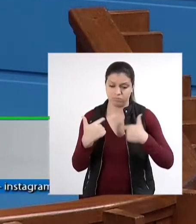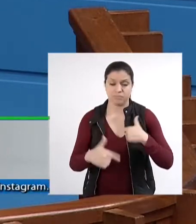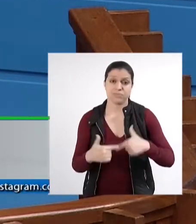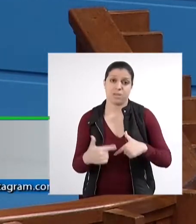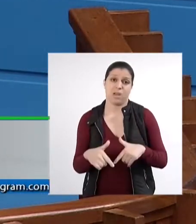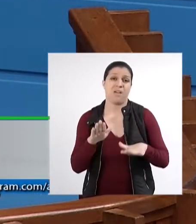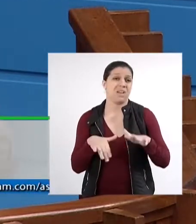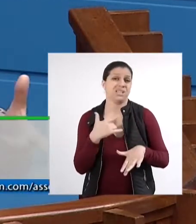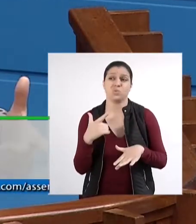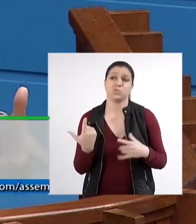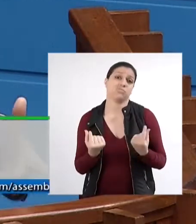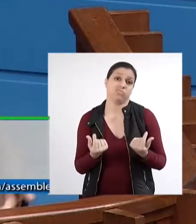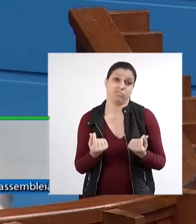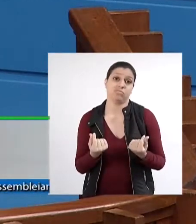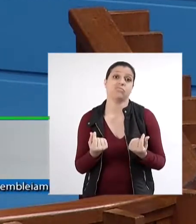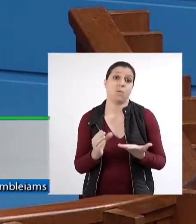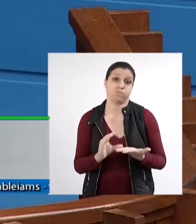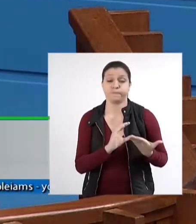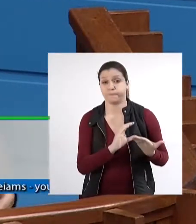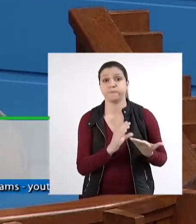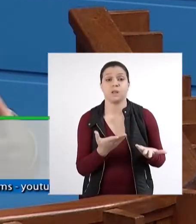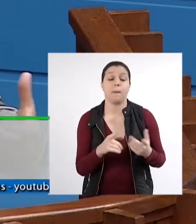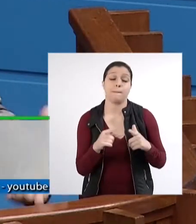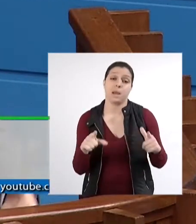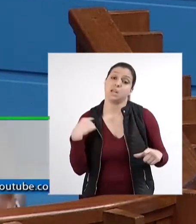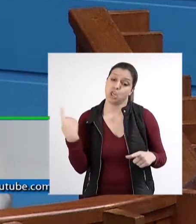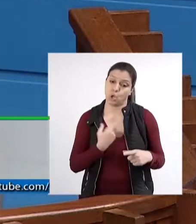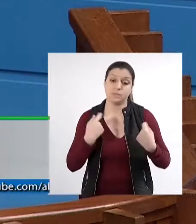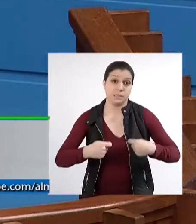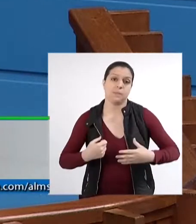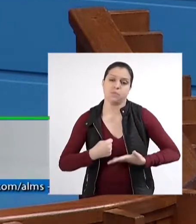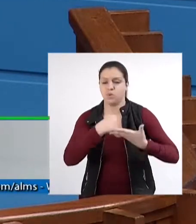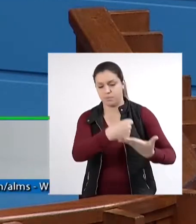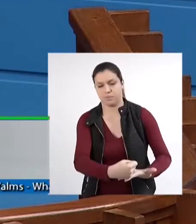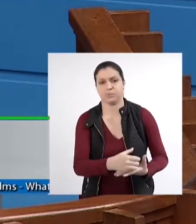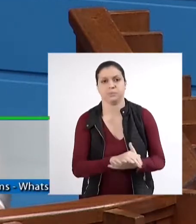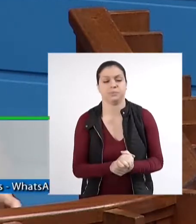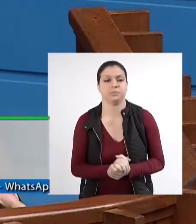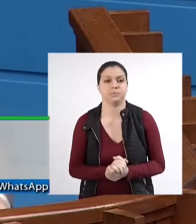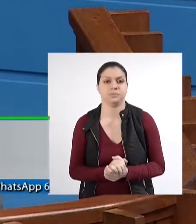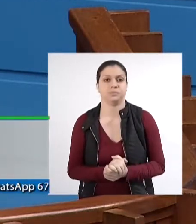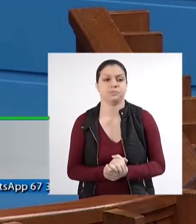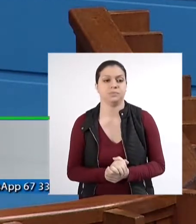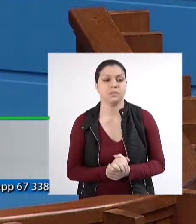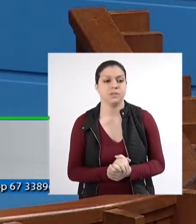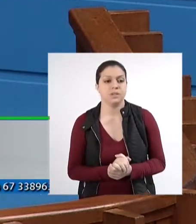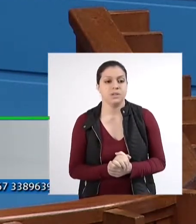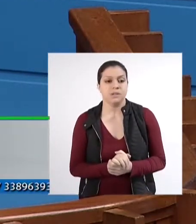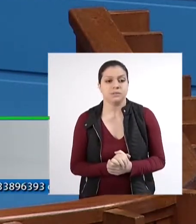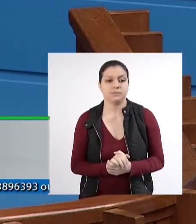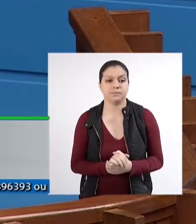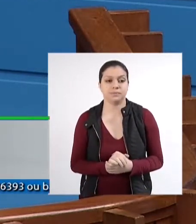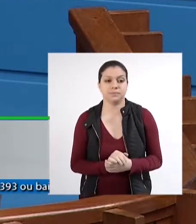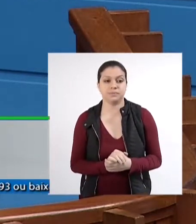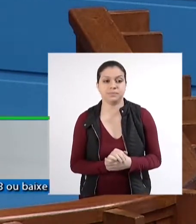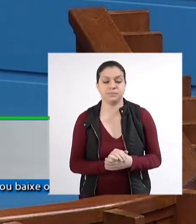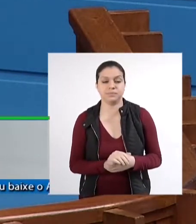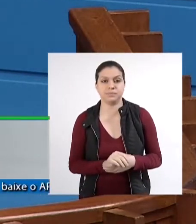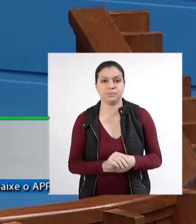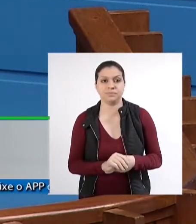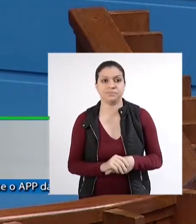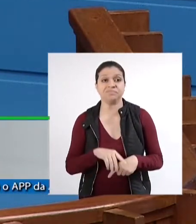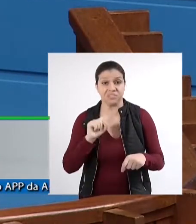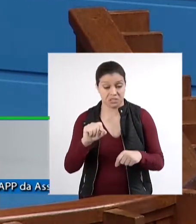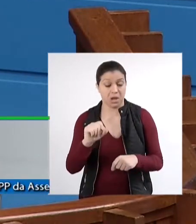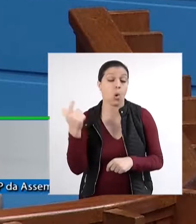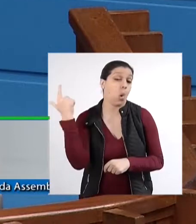muitas vezes é condições. Então, nós precisamos de apoio. E esse apoio tem que vir de quem pode